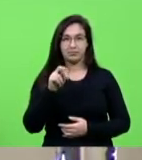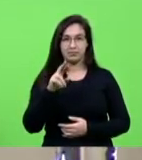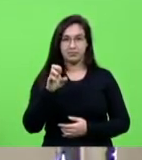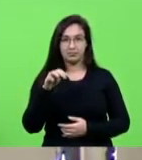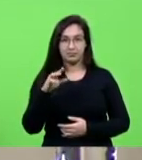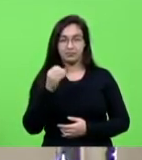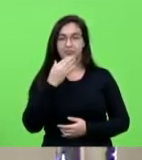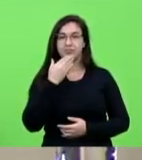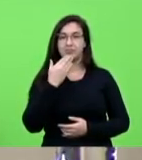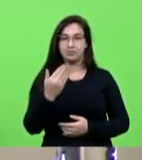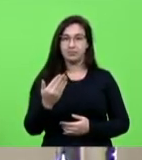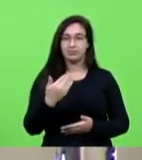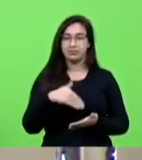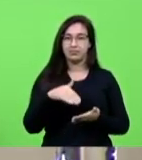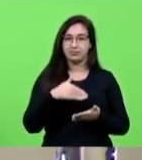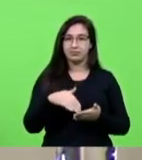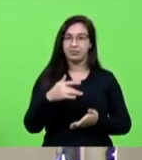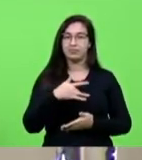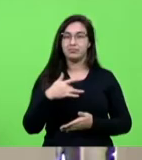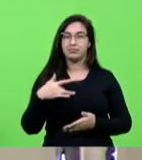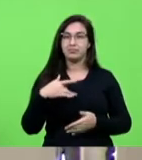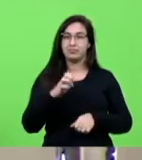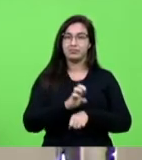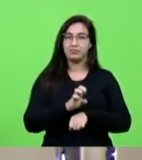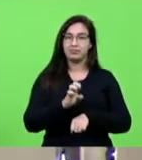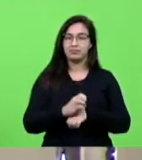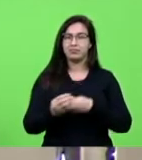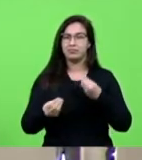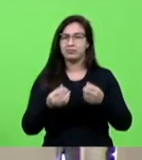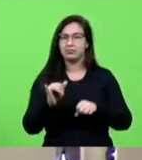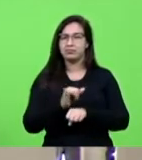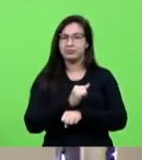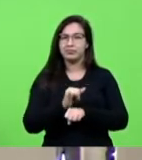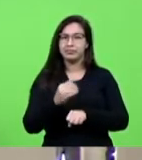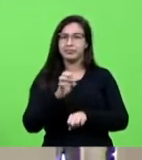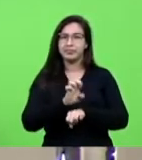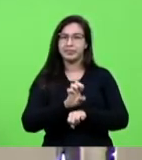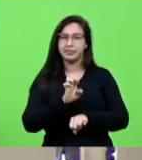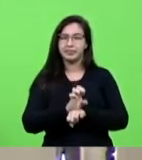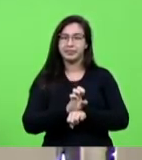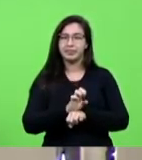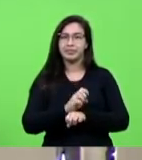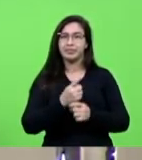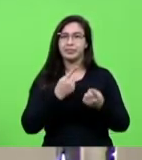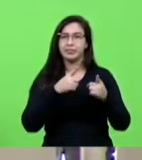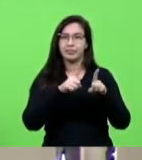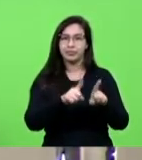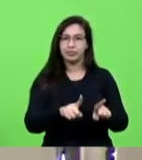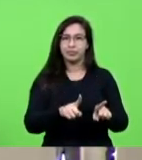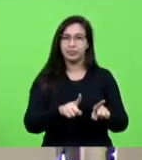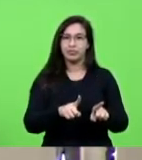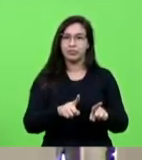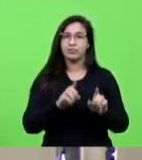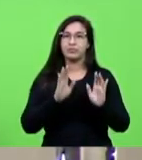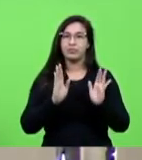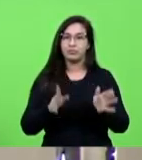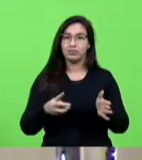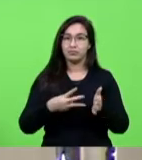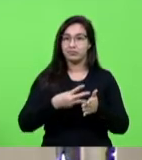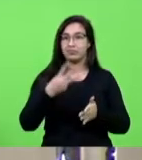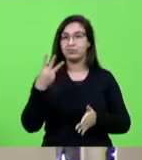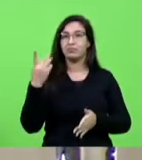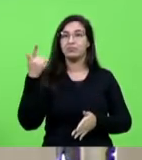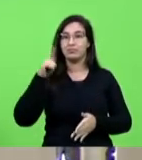secretário de Estado da Saúde informações acerca das providências que o Estado está tomando para combater a já anunciada terceira onda da